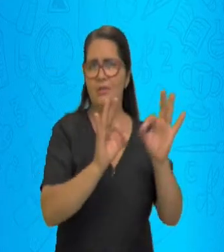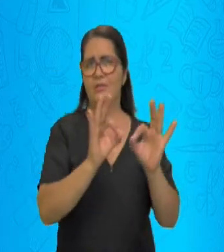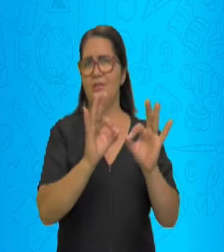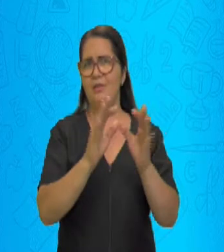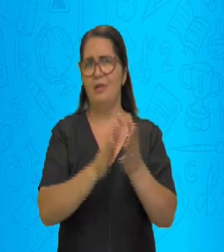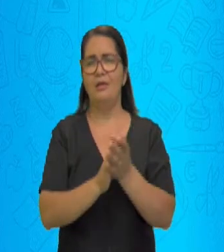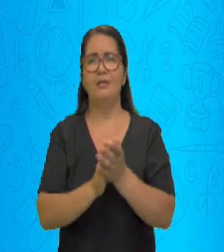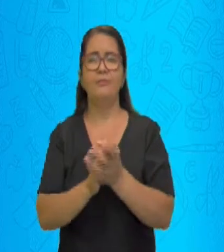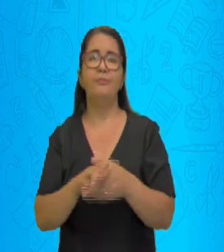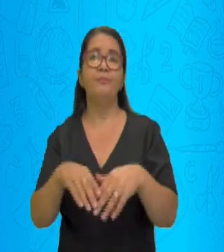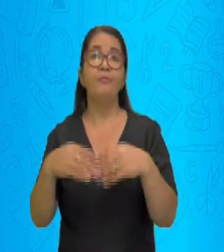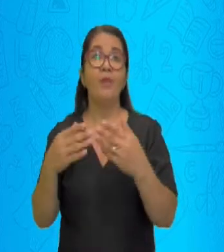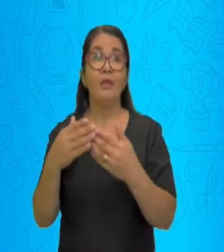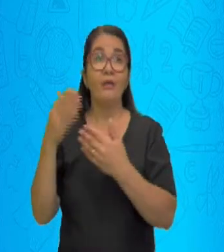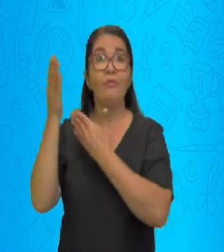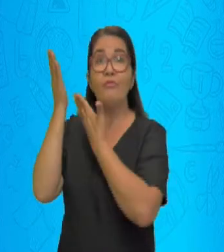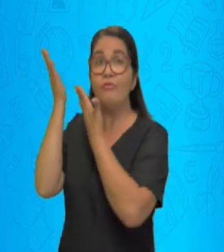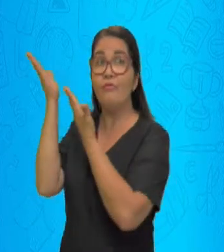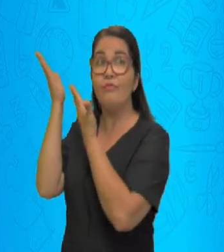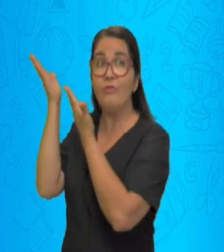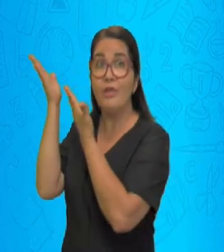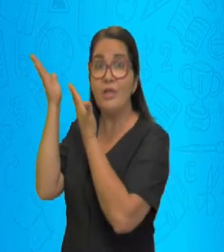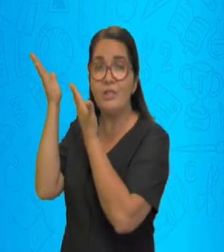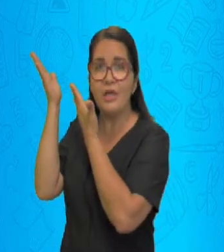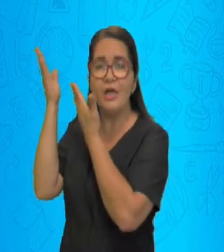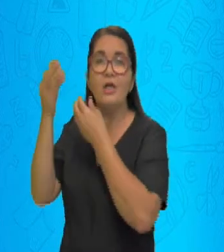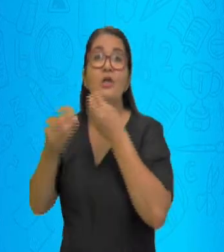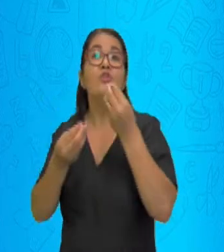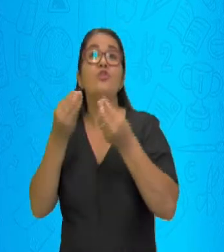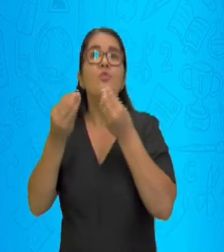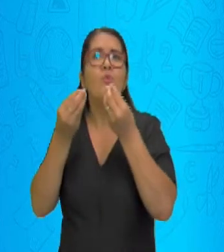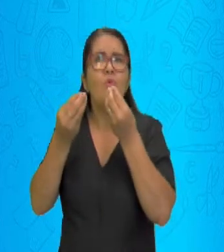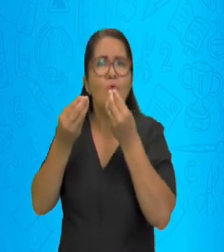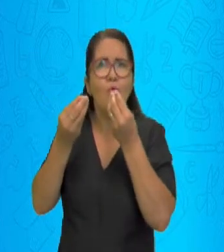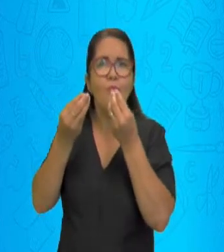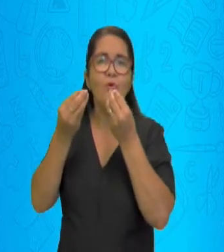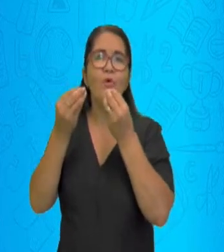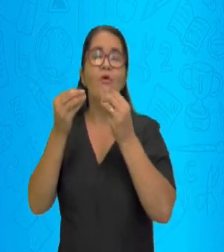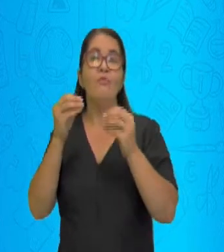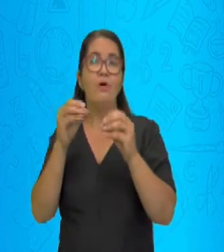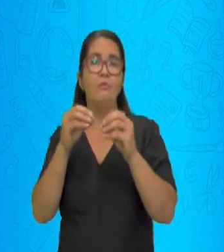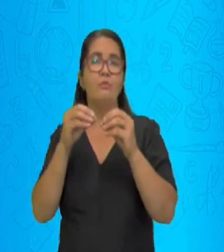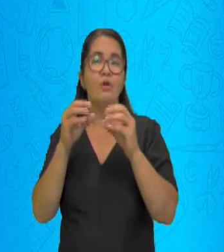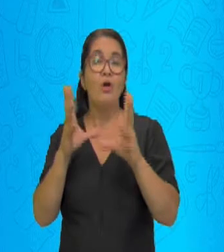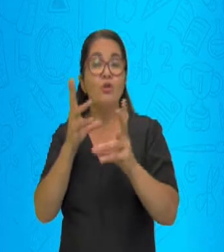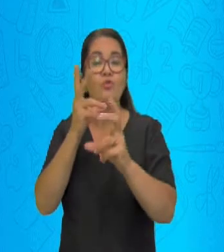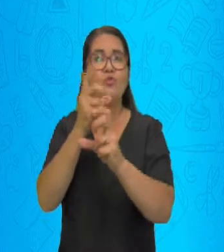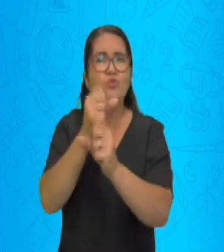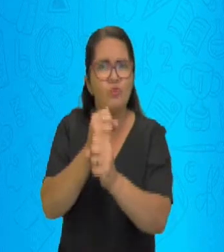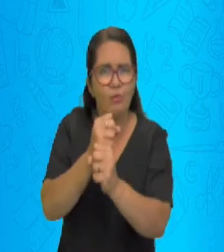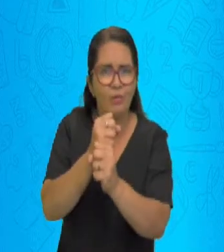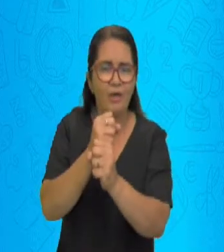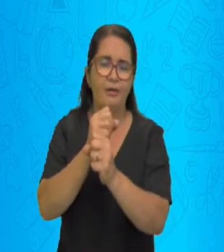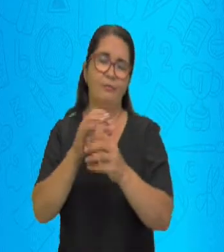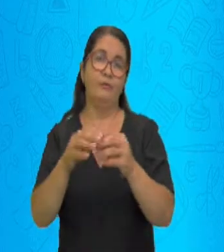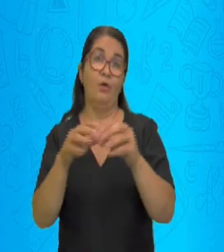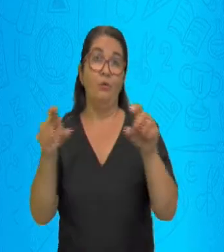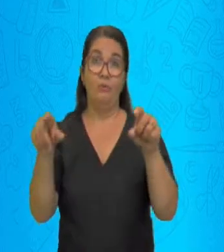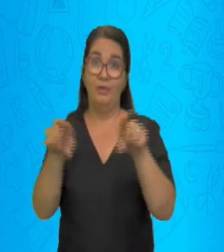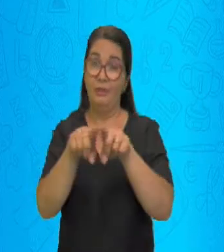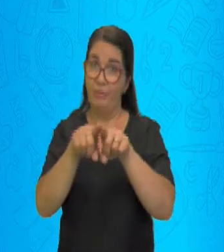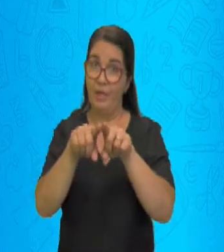vamos lá. O primeiro propriedade é a comutatividade. O que ela traz para mim? Se eu mudar